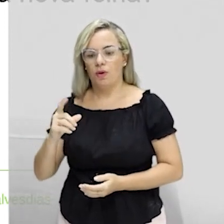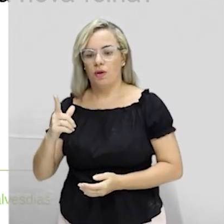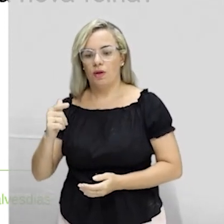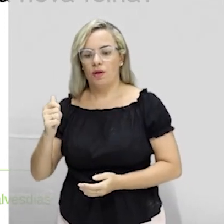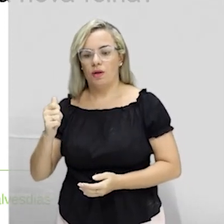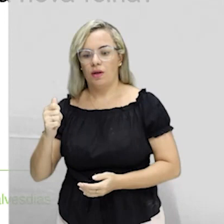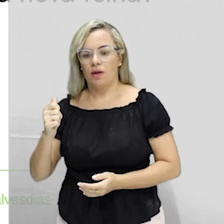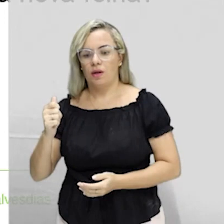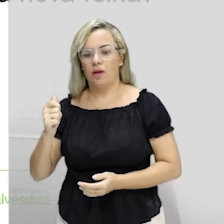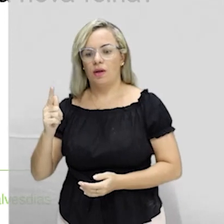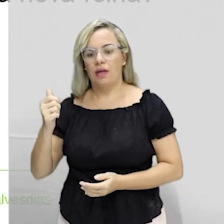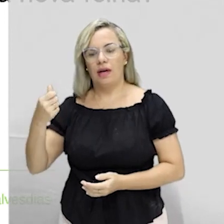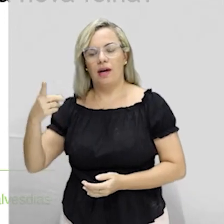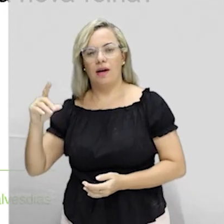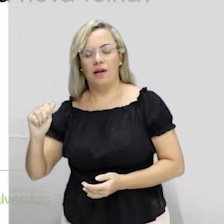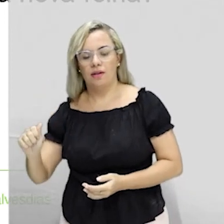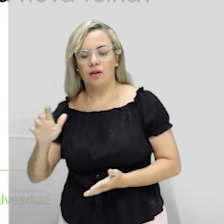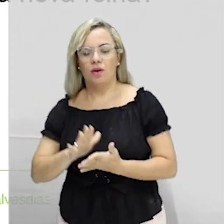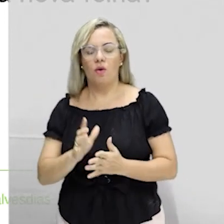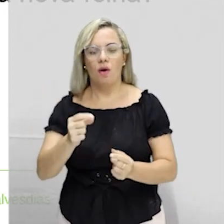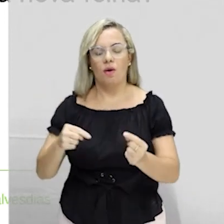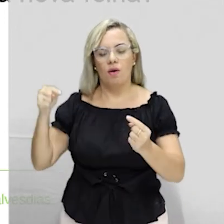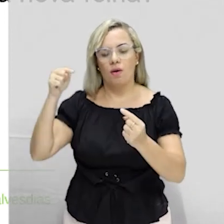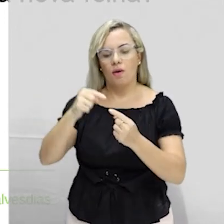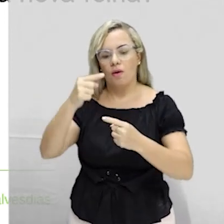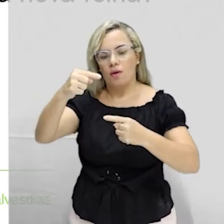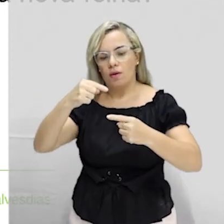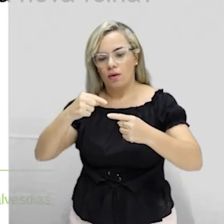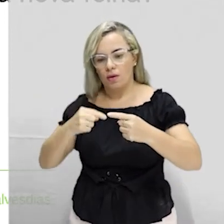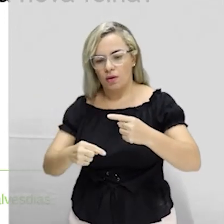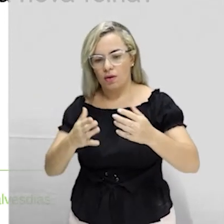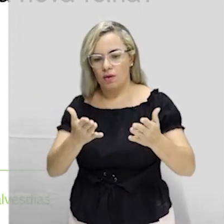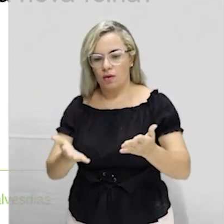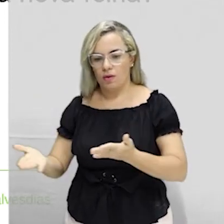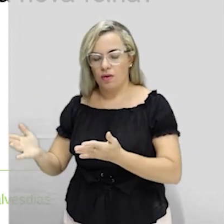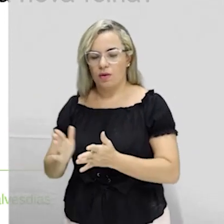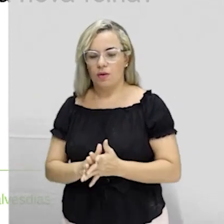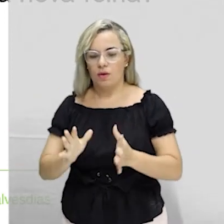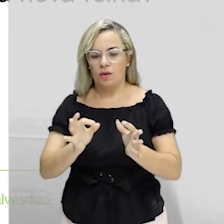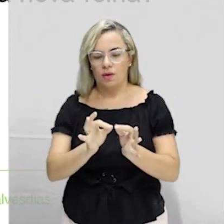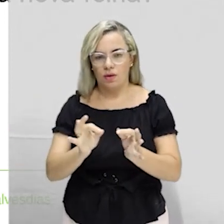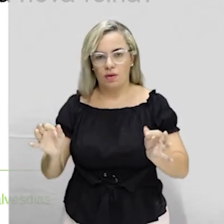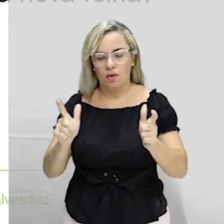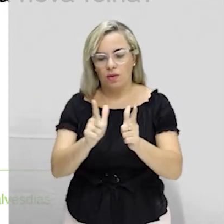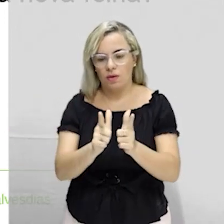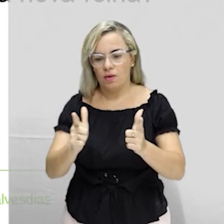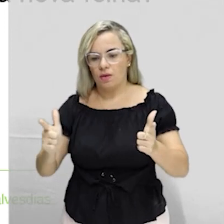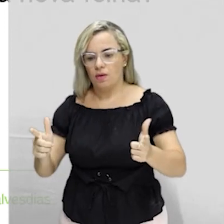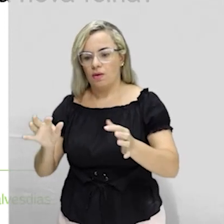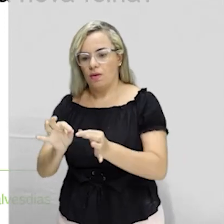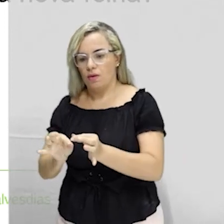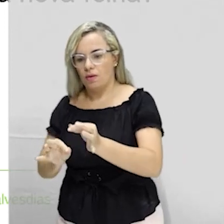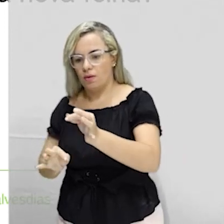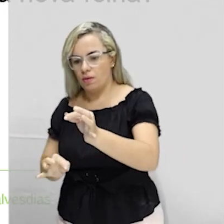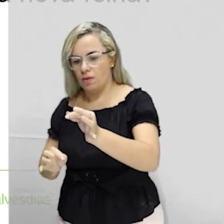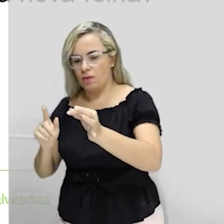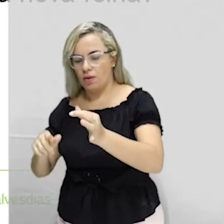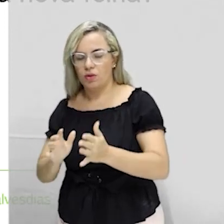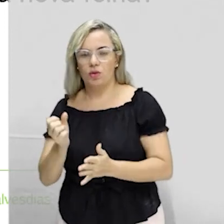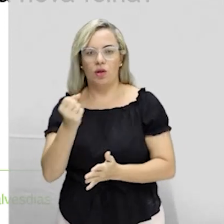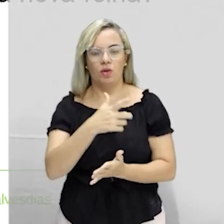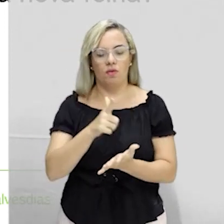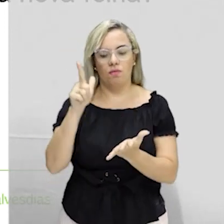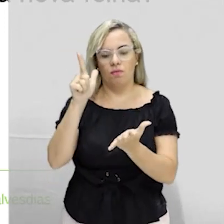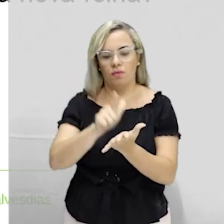né, aqui no caso, nosso objetivo é dizer qual é a razão entre as medidas da largura e do comprimento da